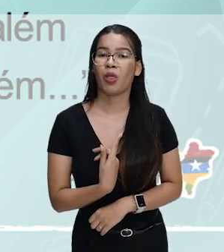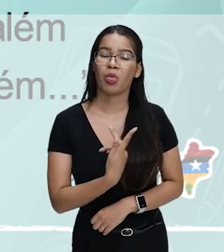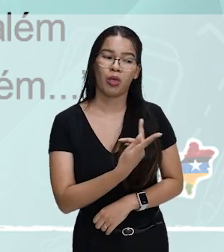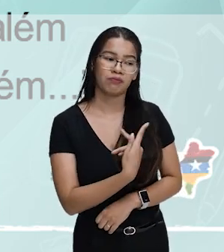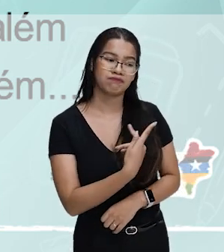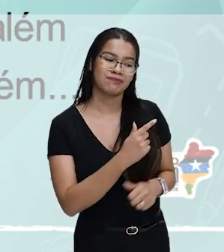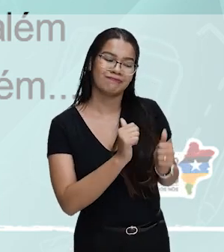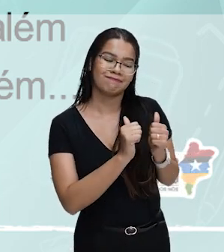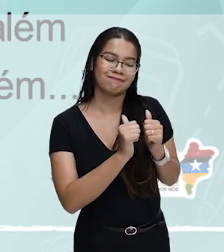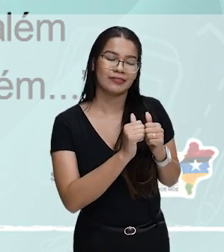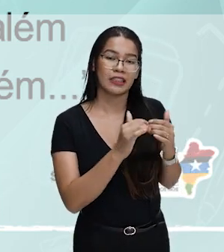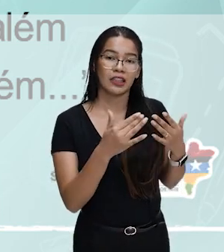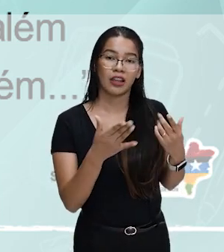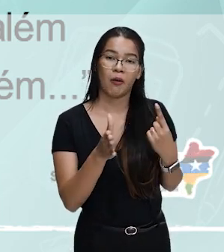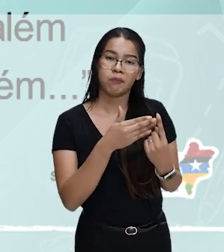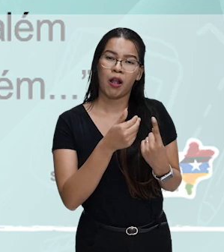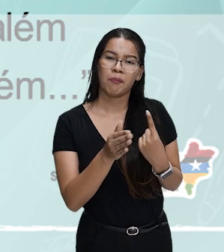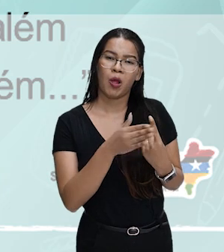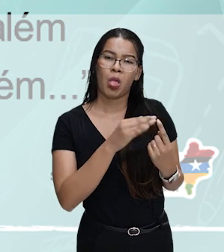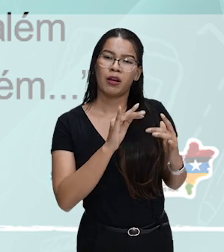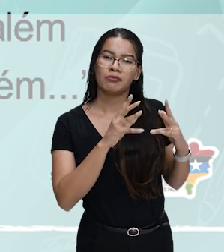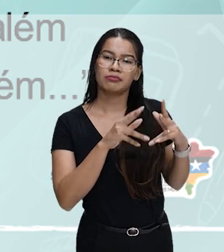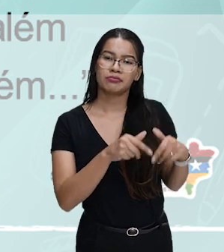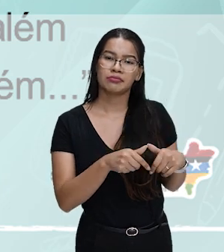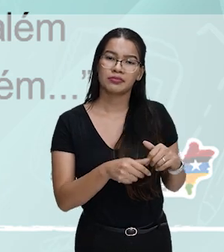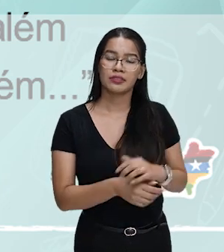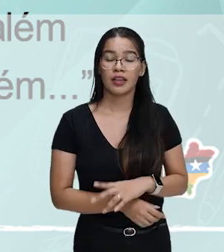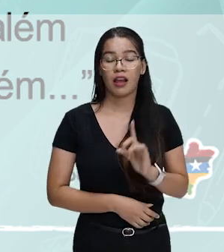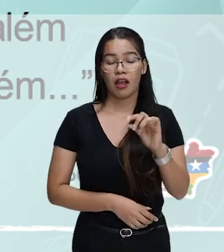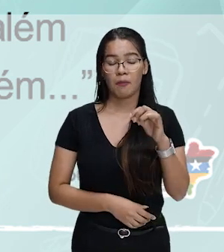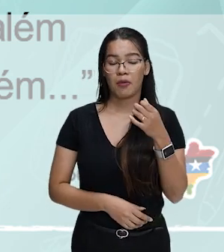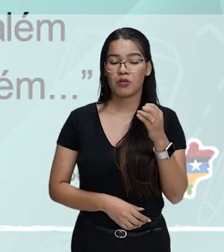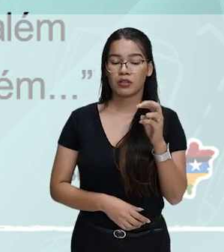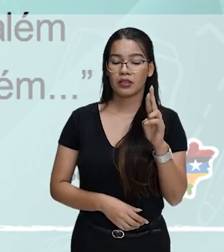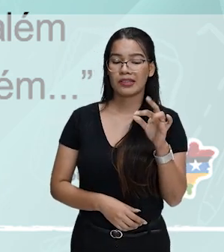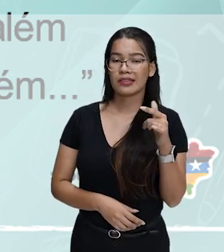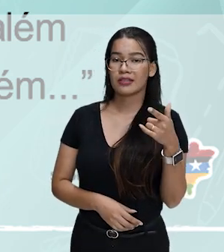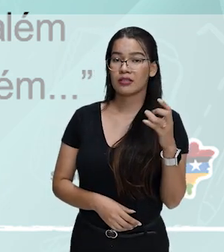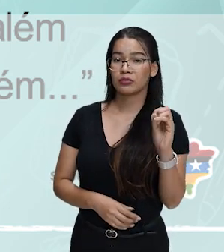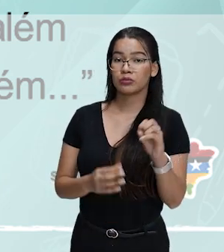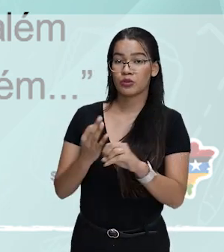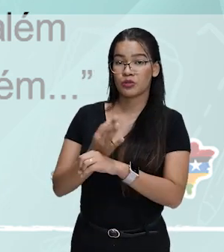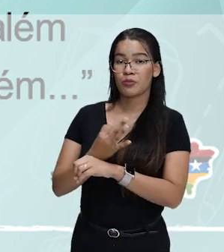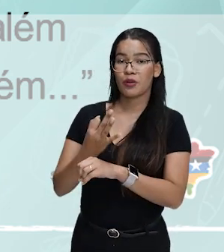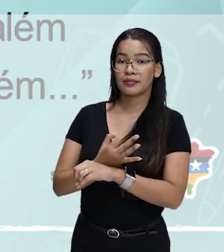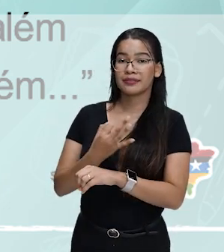Aí, ela desconta em todo mundo. Então, ela não suporta a gente junto. Eu tenho uma oração, tá? Suportar é o verbo.